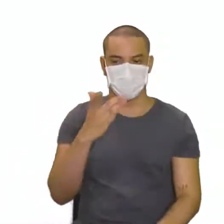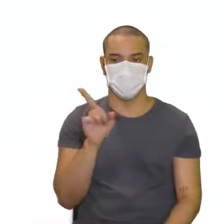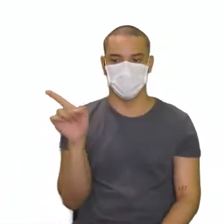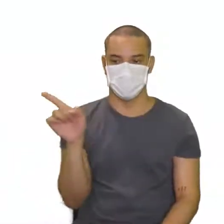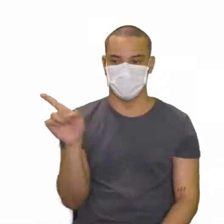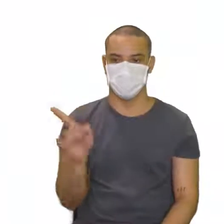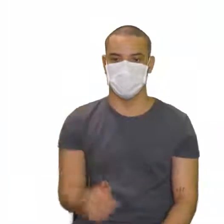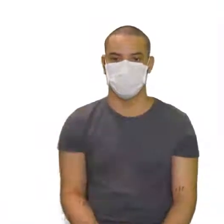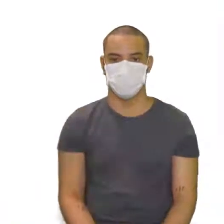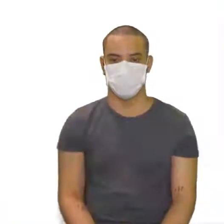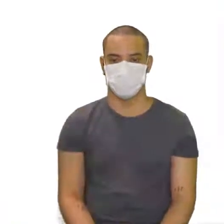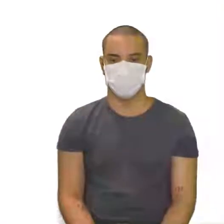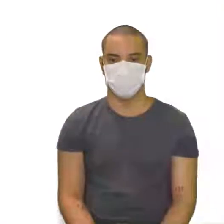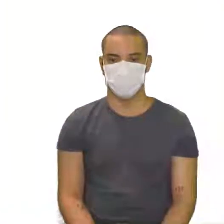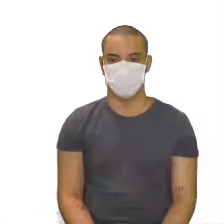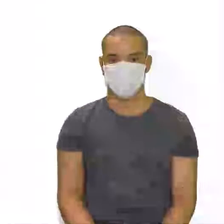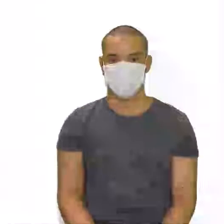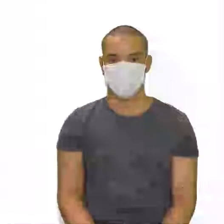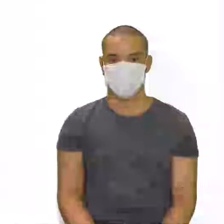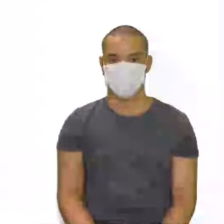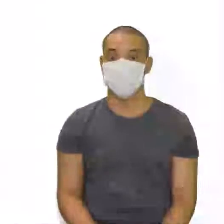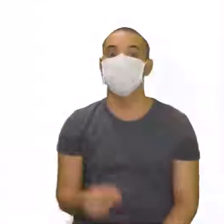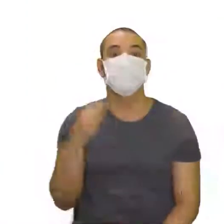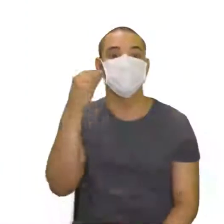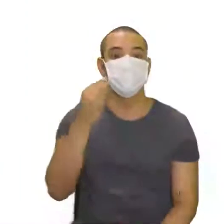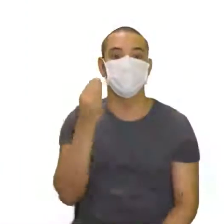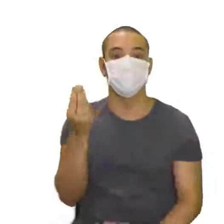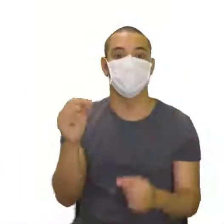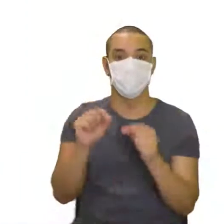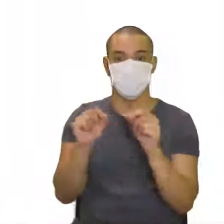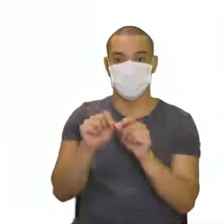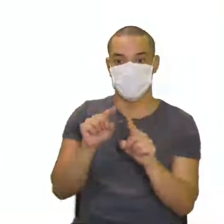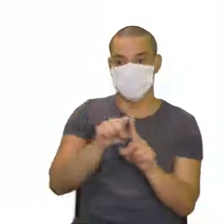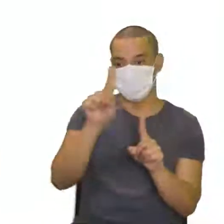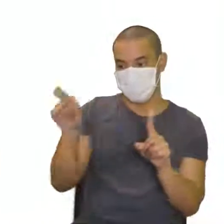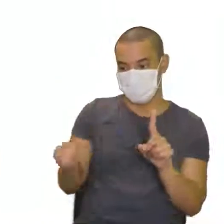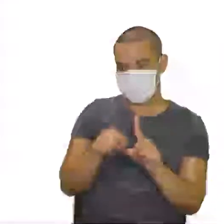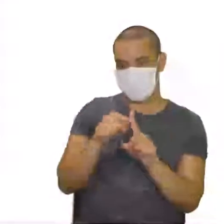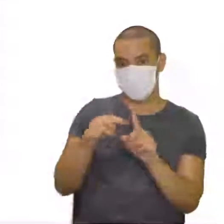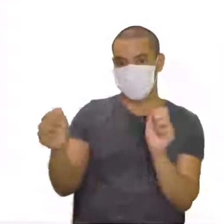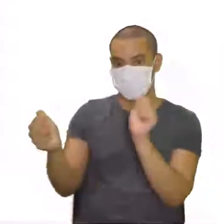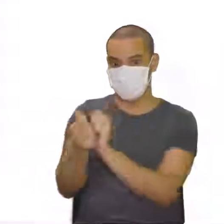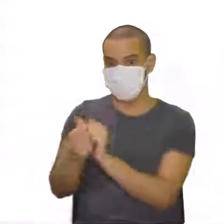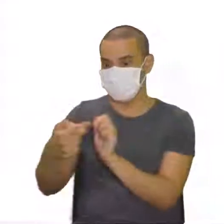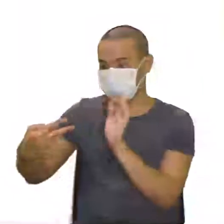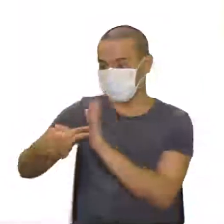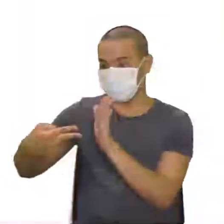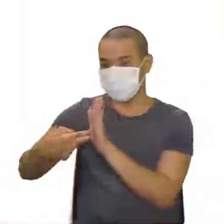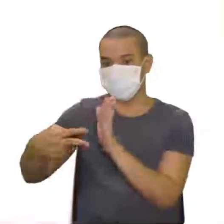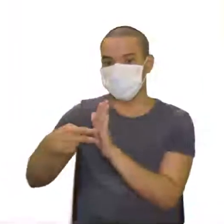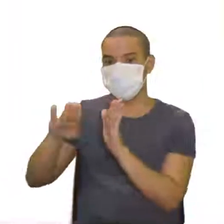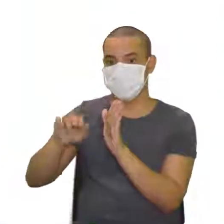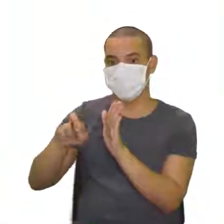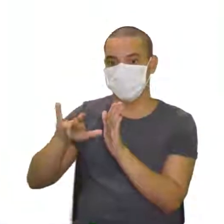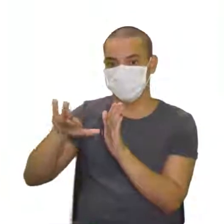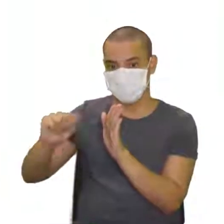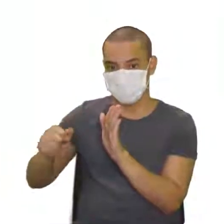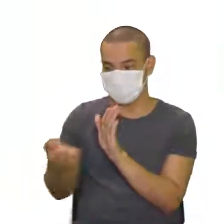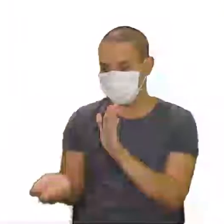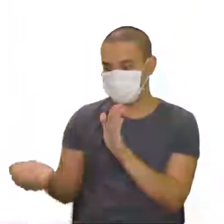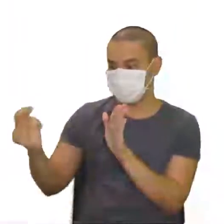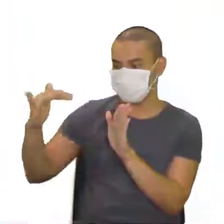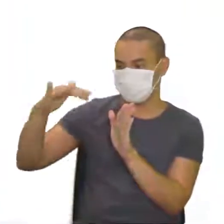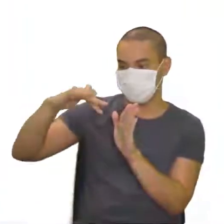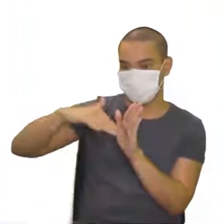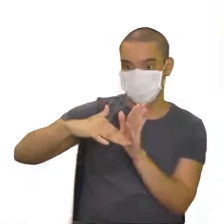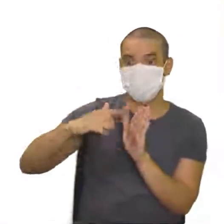só. Tá aqui, ó, um experimento, tá ali a bateria, passou corrente no fio e ali vocês podem